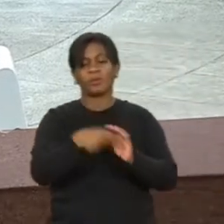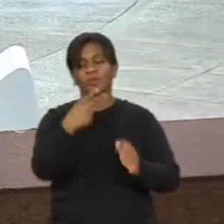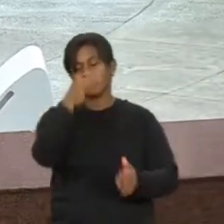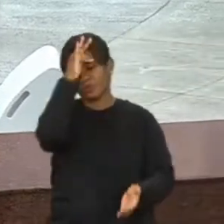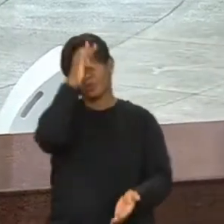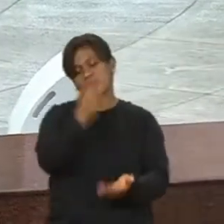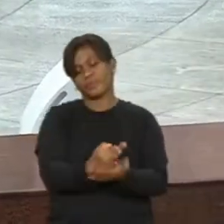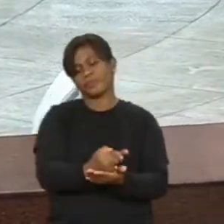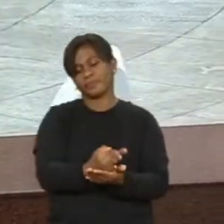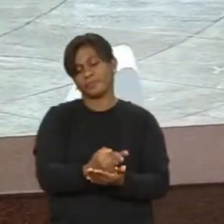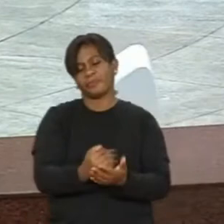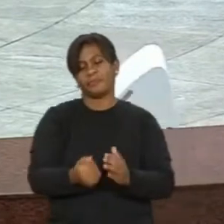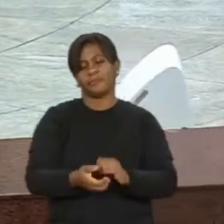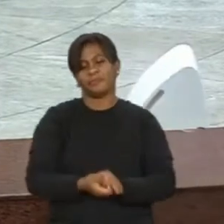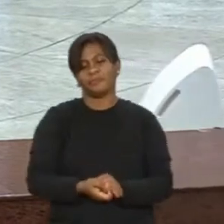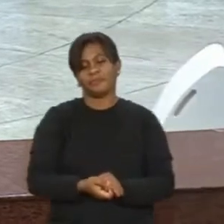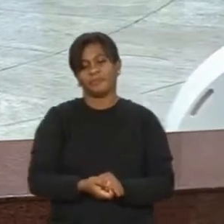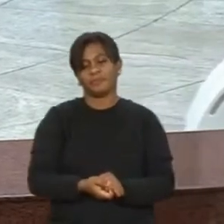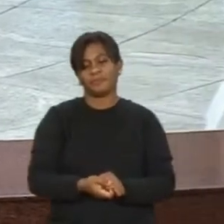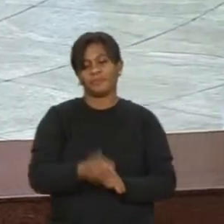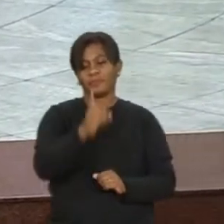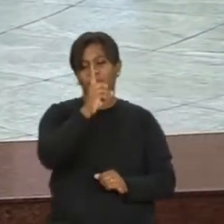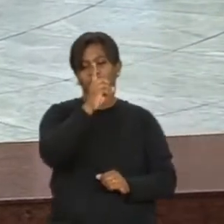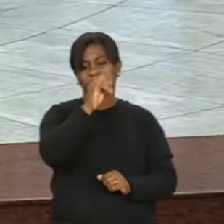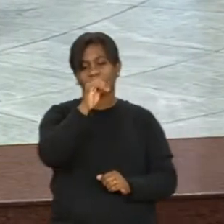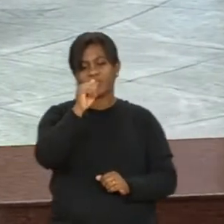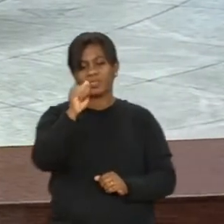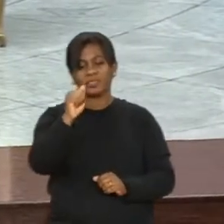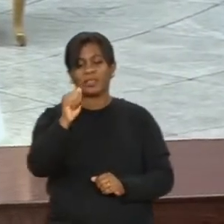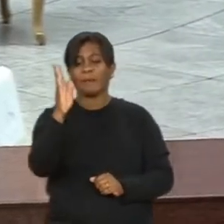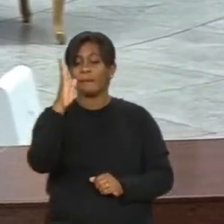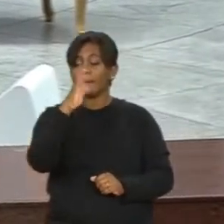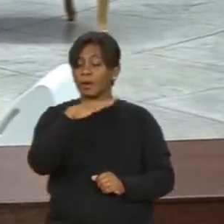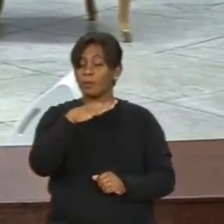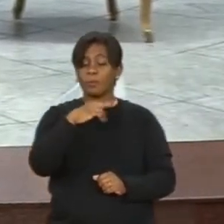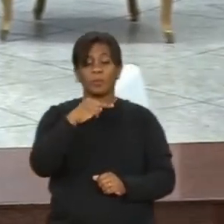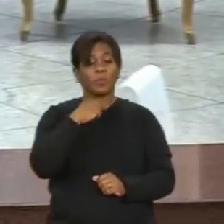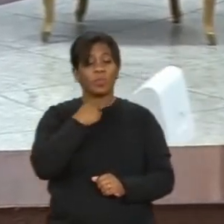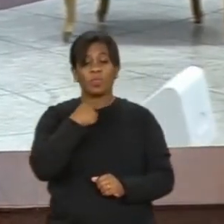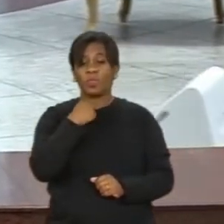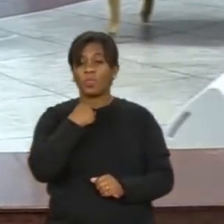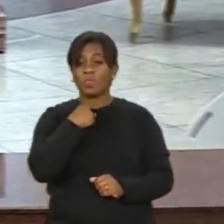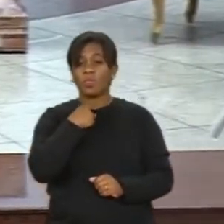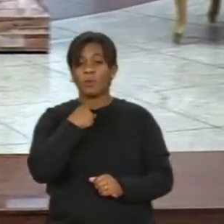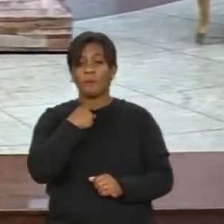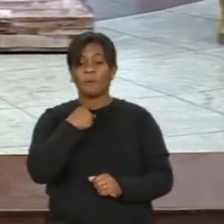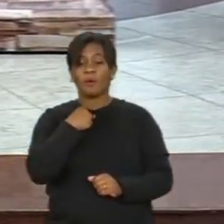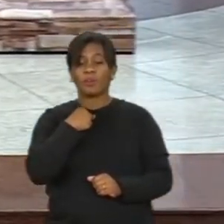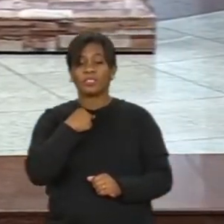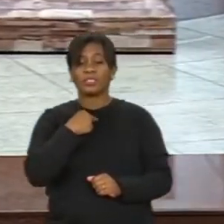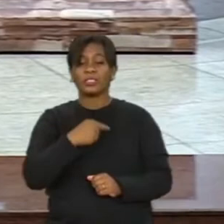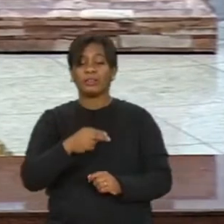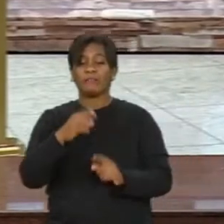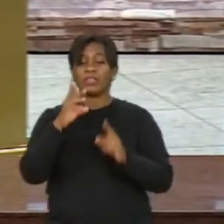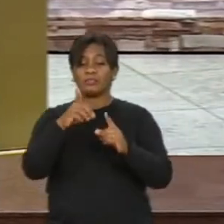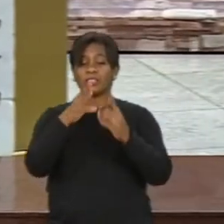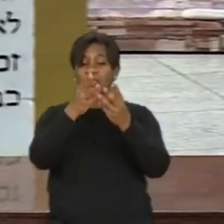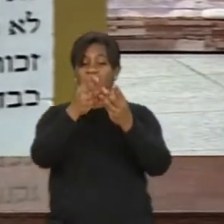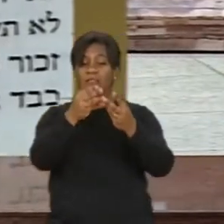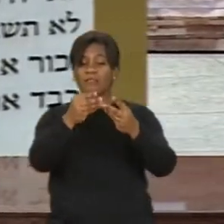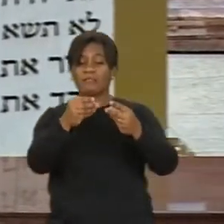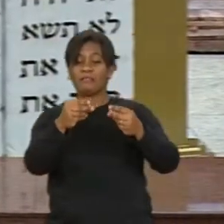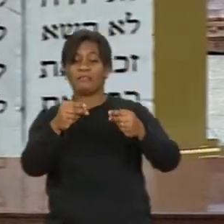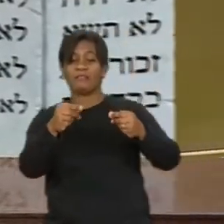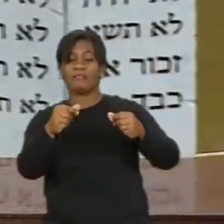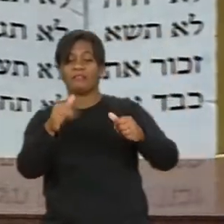esses dias maus não podem te derrubar, não pode fazer você ser incrédulo, não